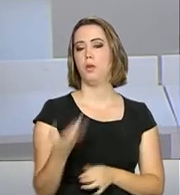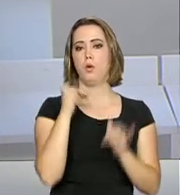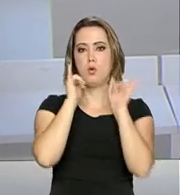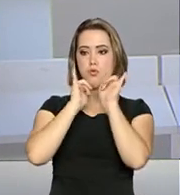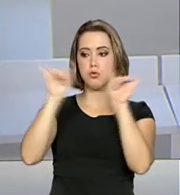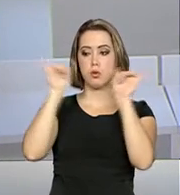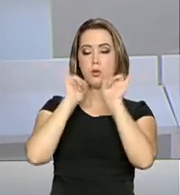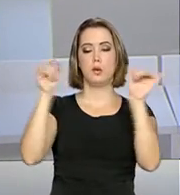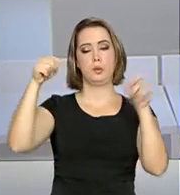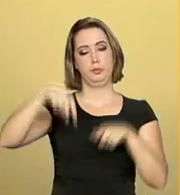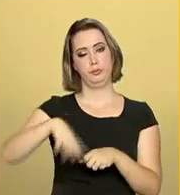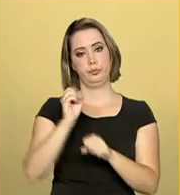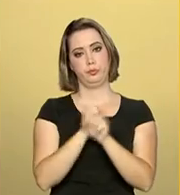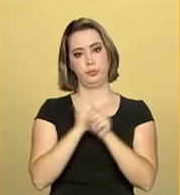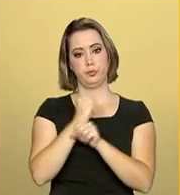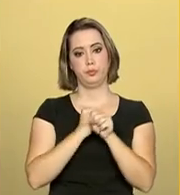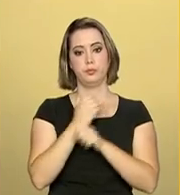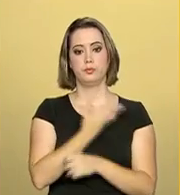declarações este ano.